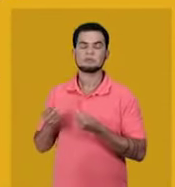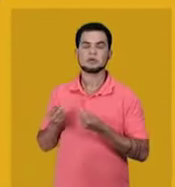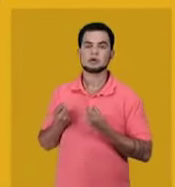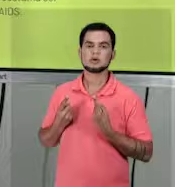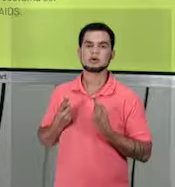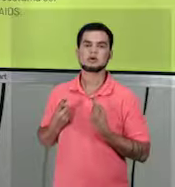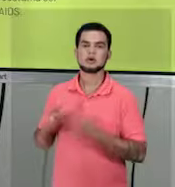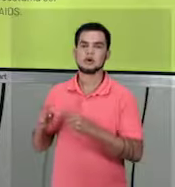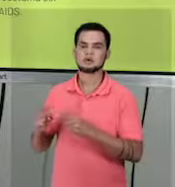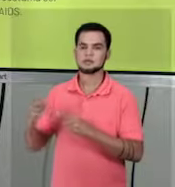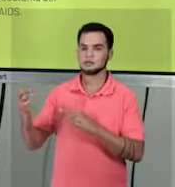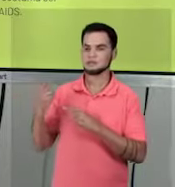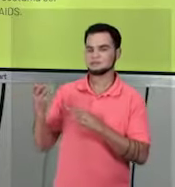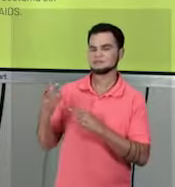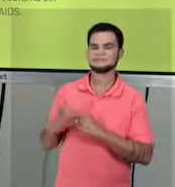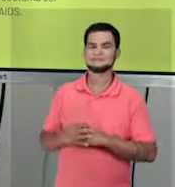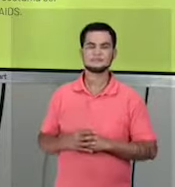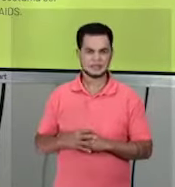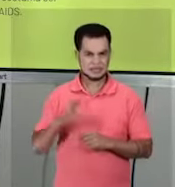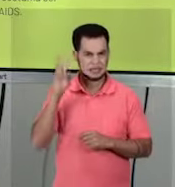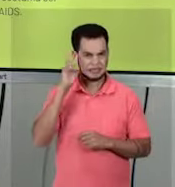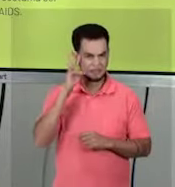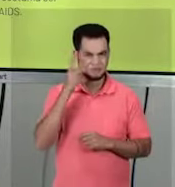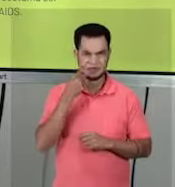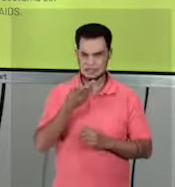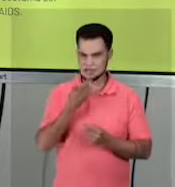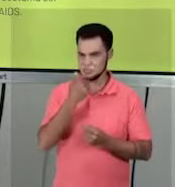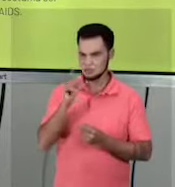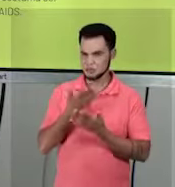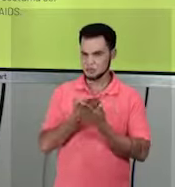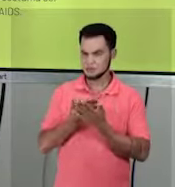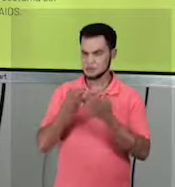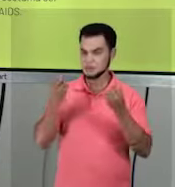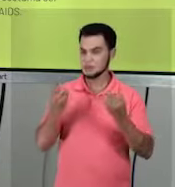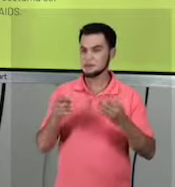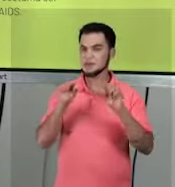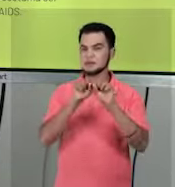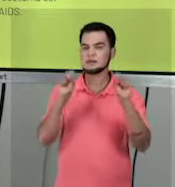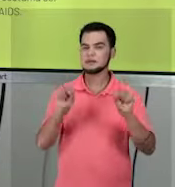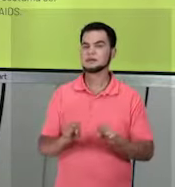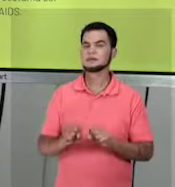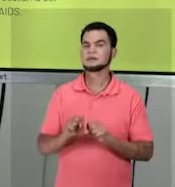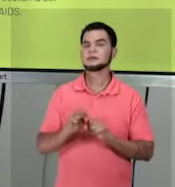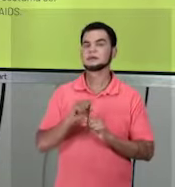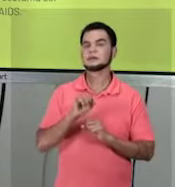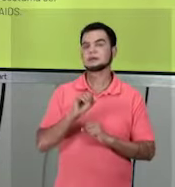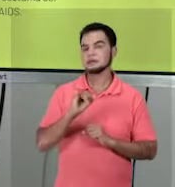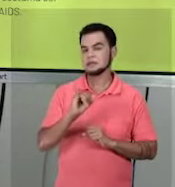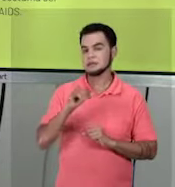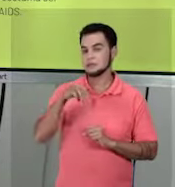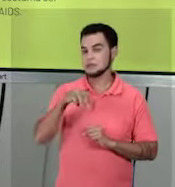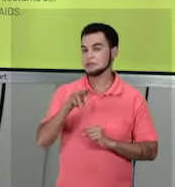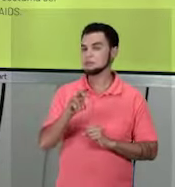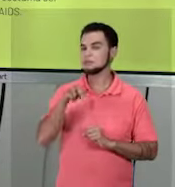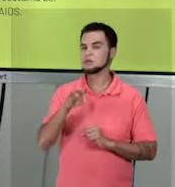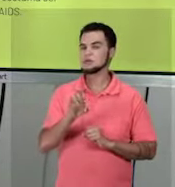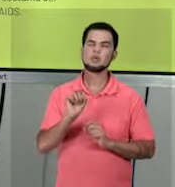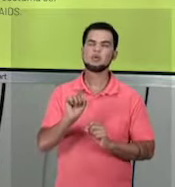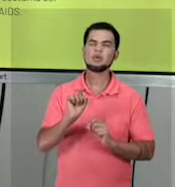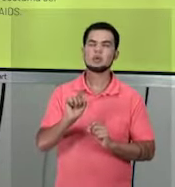última aula nós falamos sobre o sistema imune, né? Que ele é o sistema responsável por nos defender